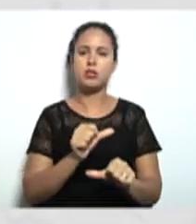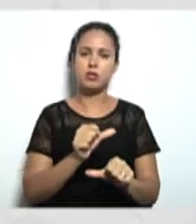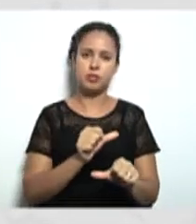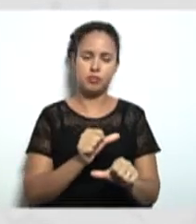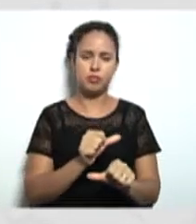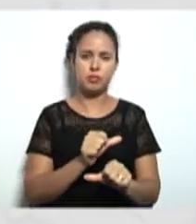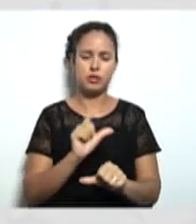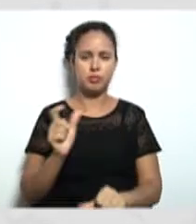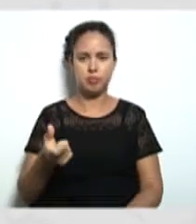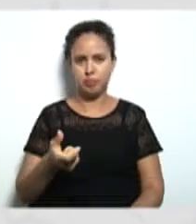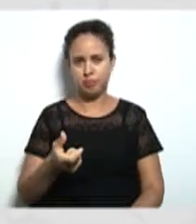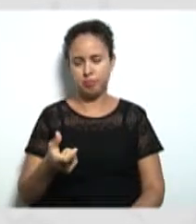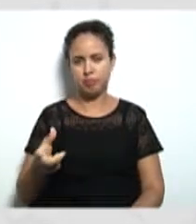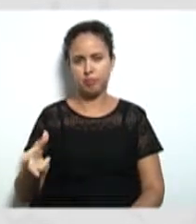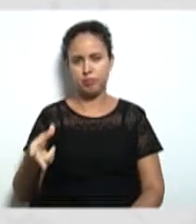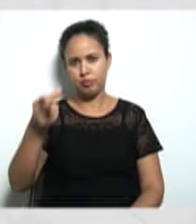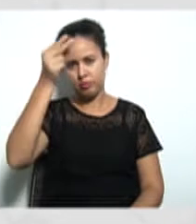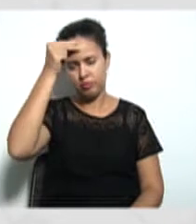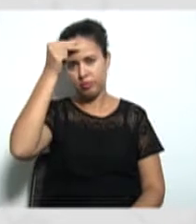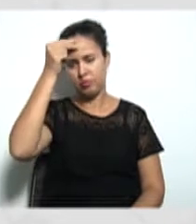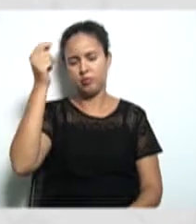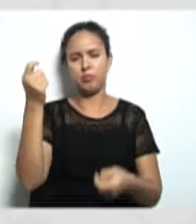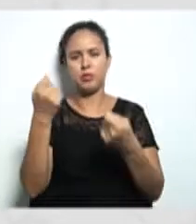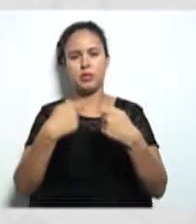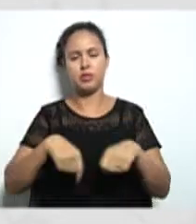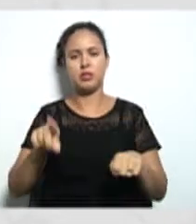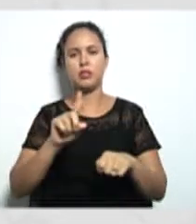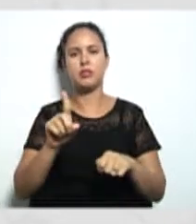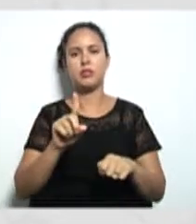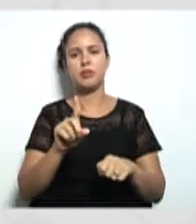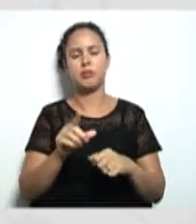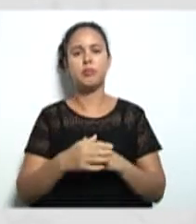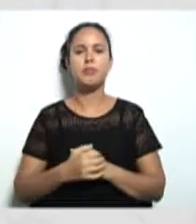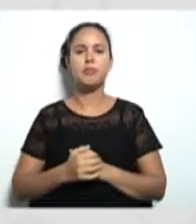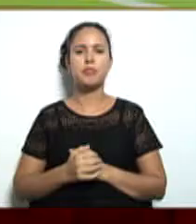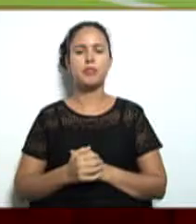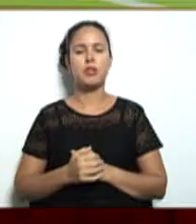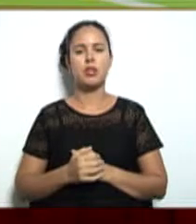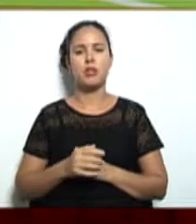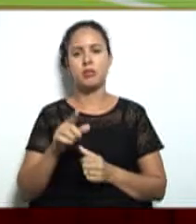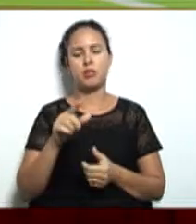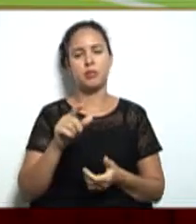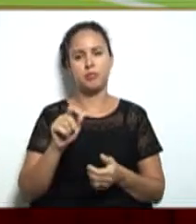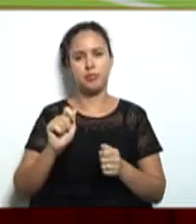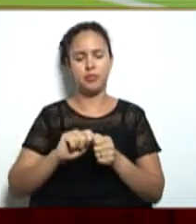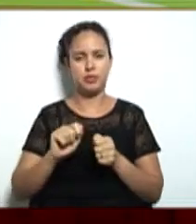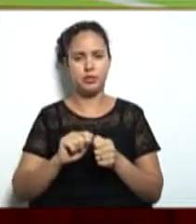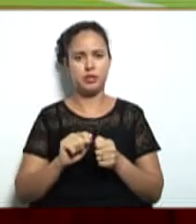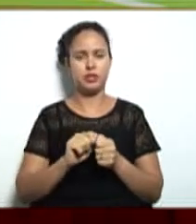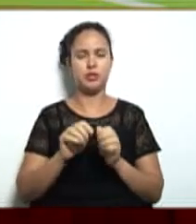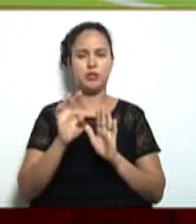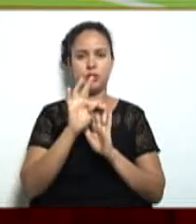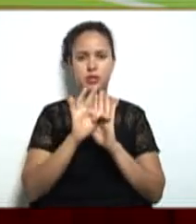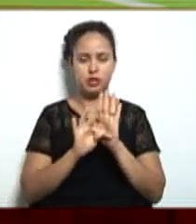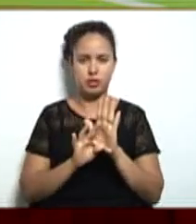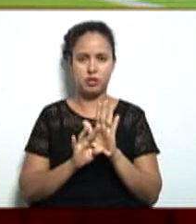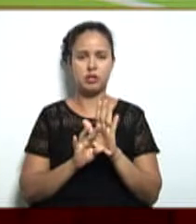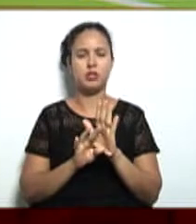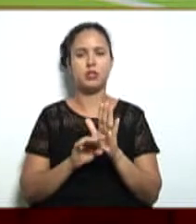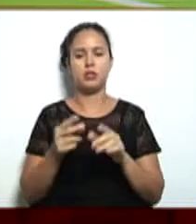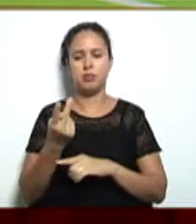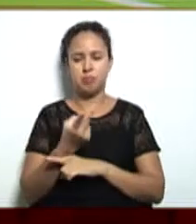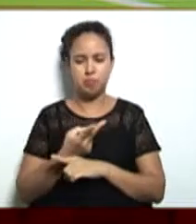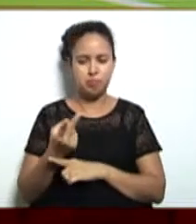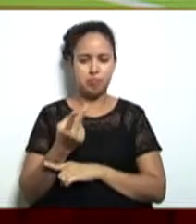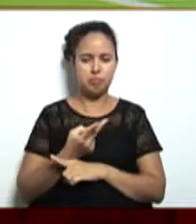né? E é por isso que a gente trouxe elas para vocês. Então, quando você for redigir, você... professora Anabela, a professora Ariadne disse que tem uma regrinha. Deixa eu